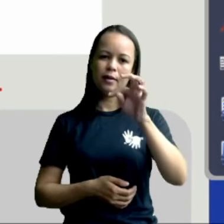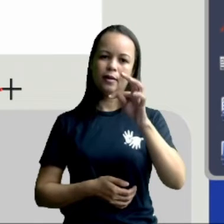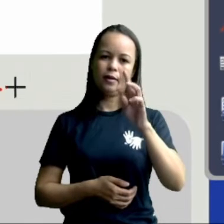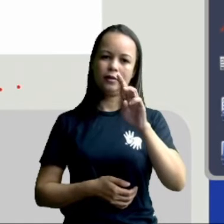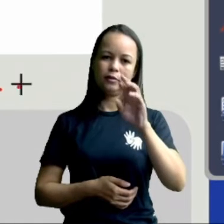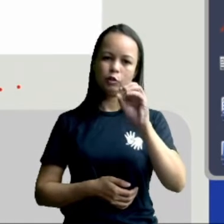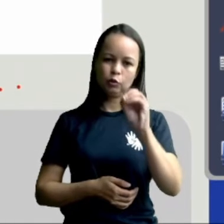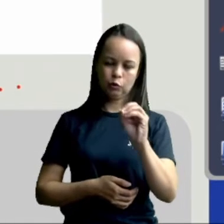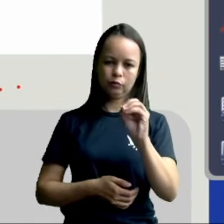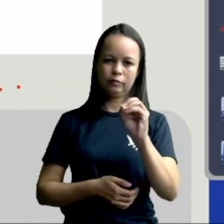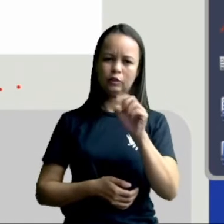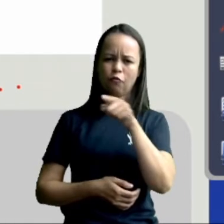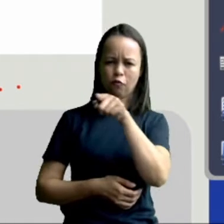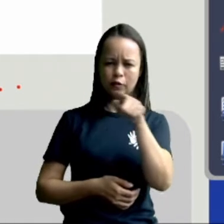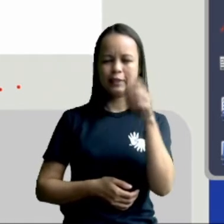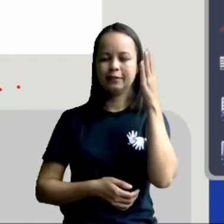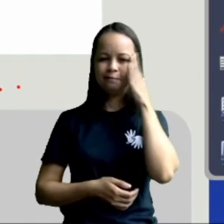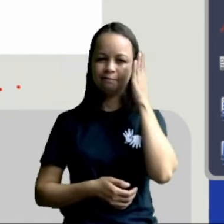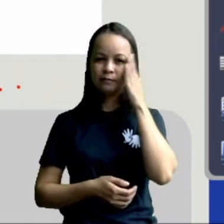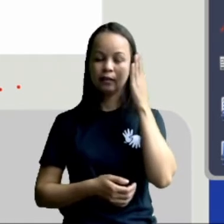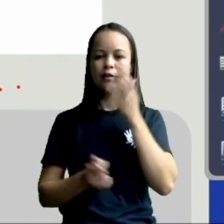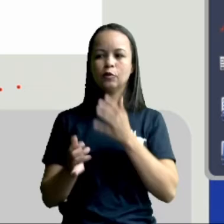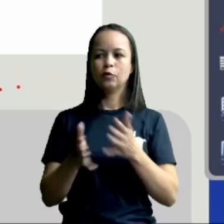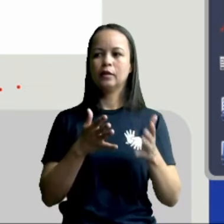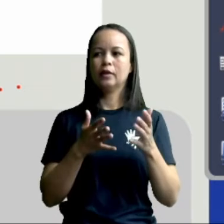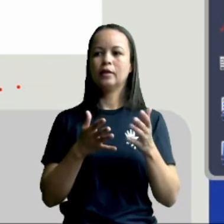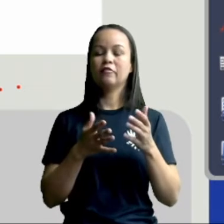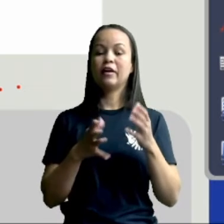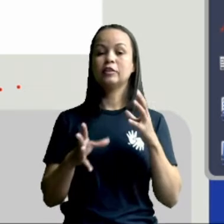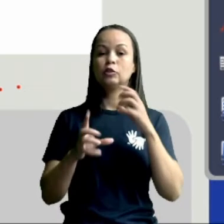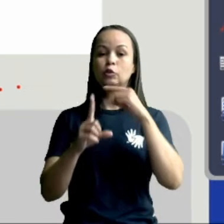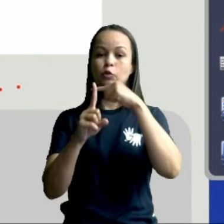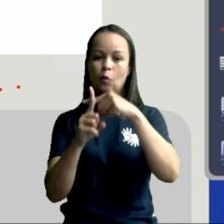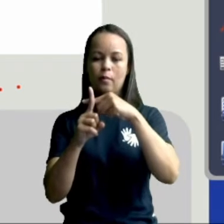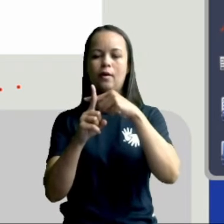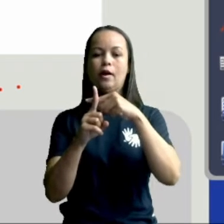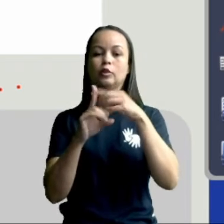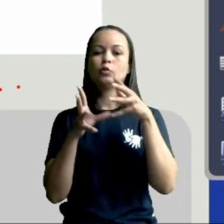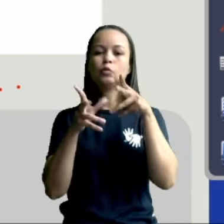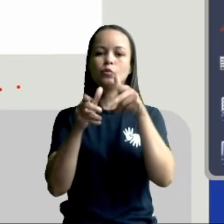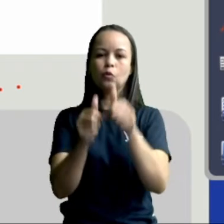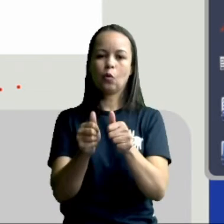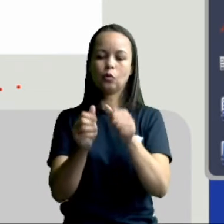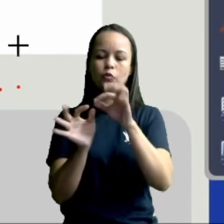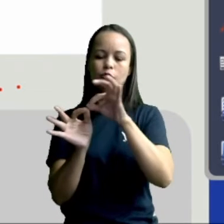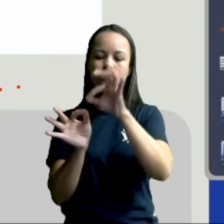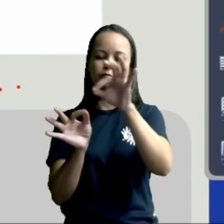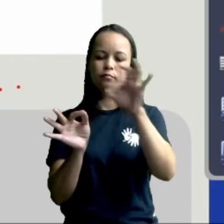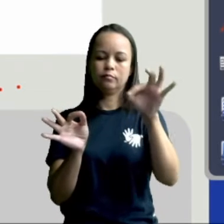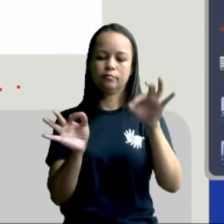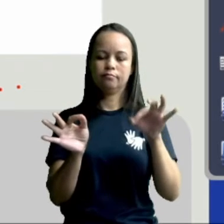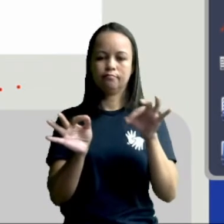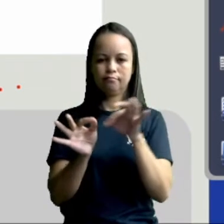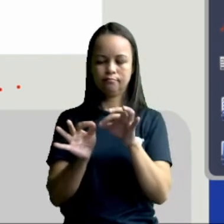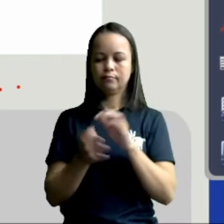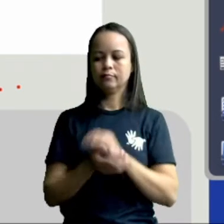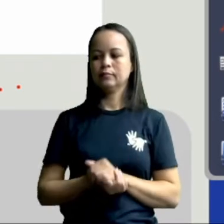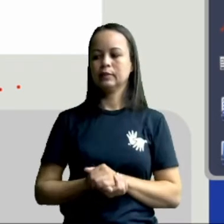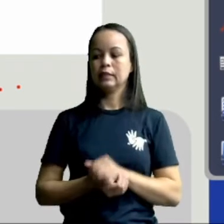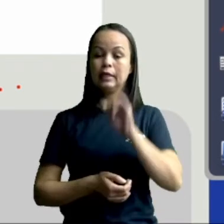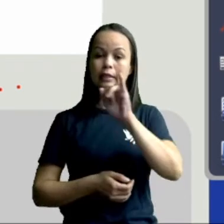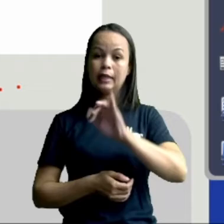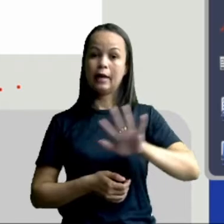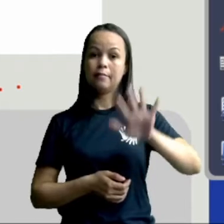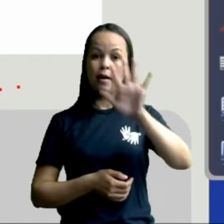Enfim, vocês entenderam que aqui a gente vai somar todos os lados, né? E na imagem a gente vê que